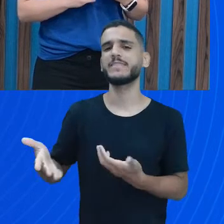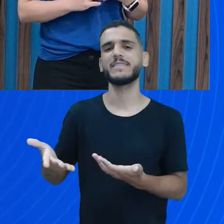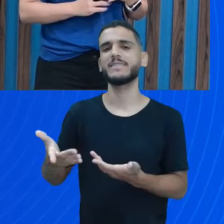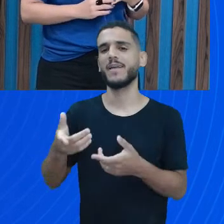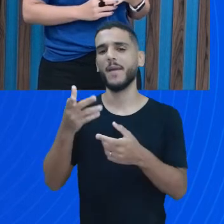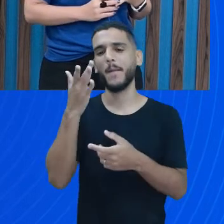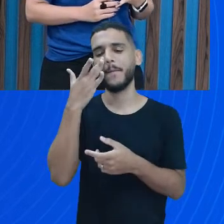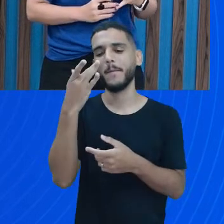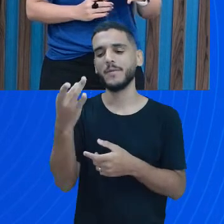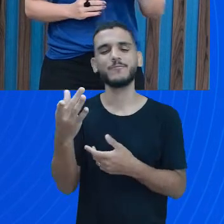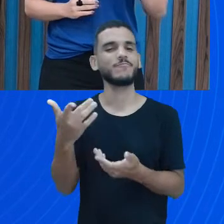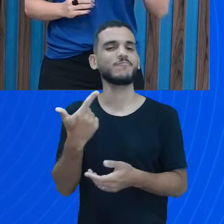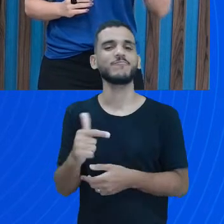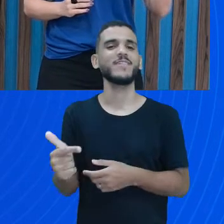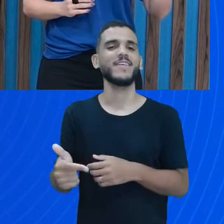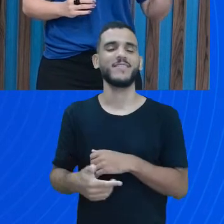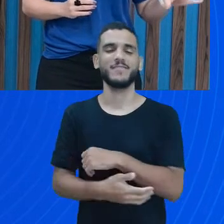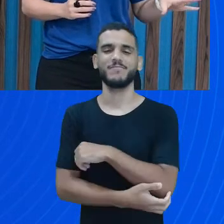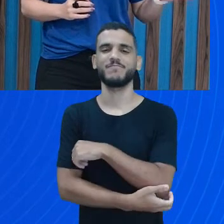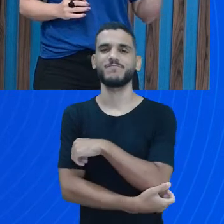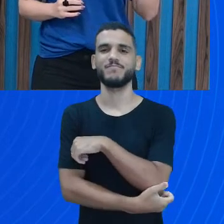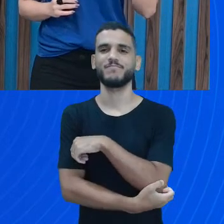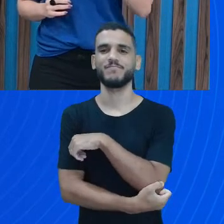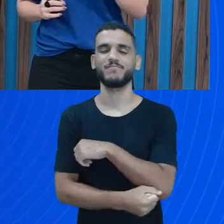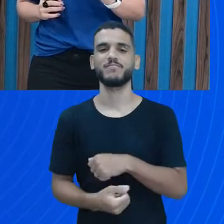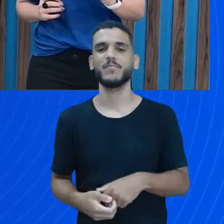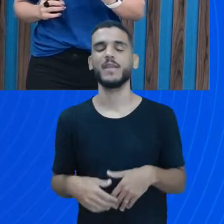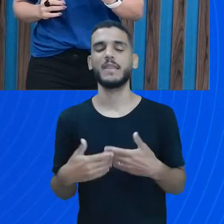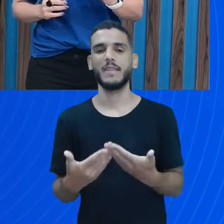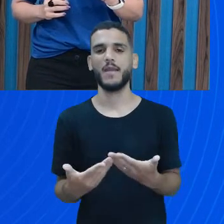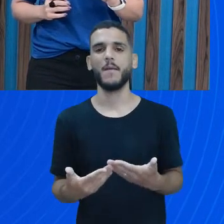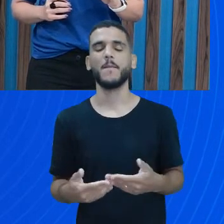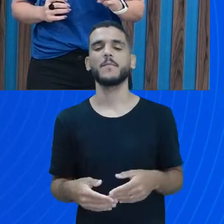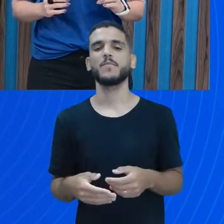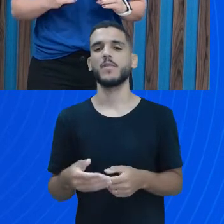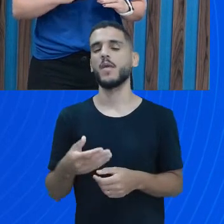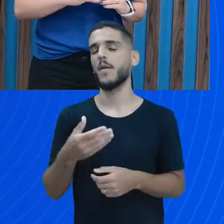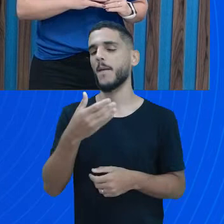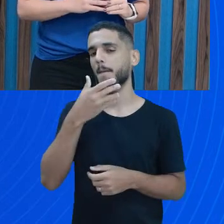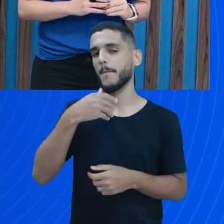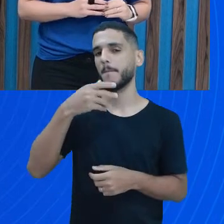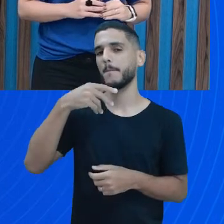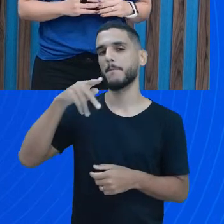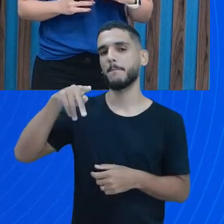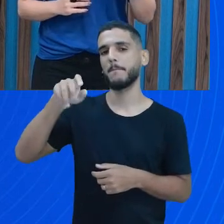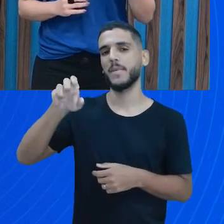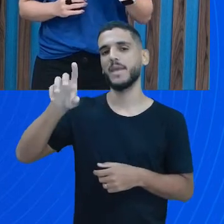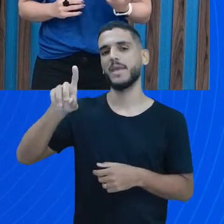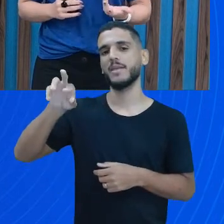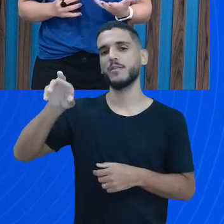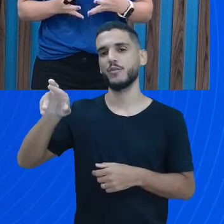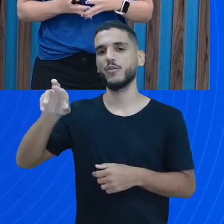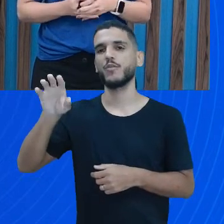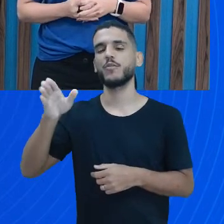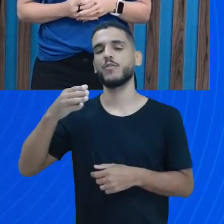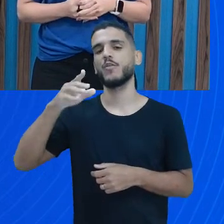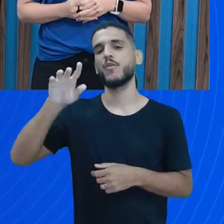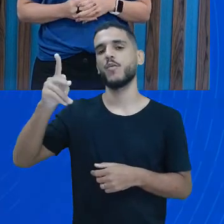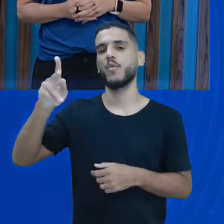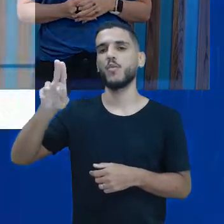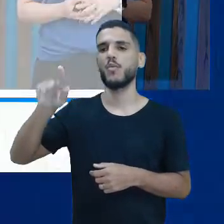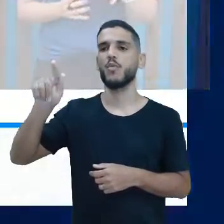que Pedro pintou de uma forma, Hugo pintou de outra e Davi pintou de outra